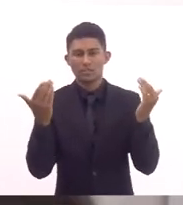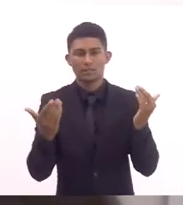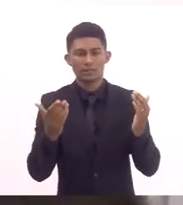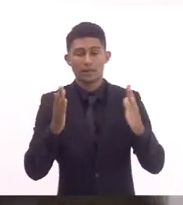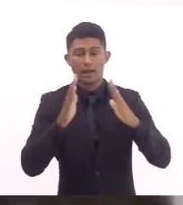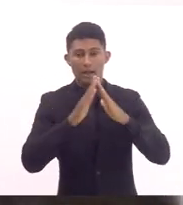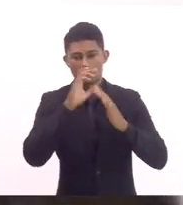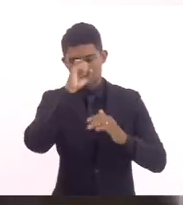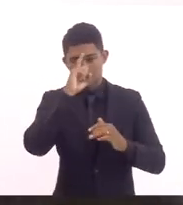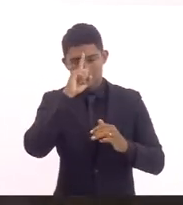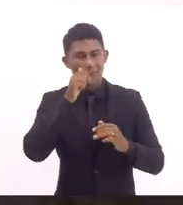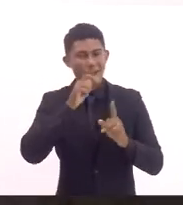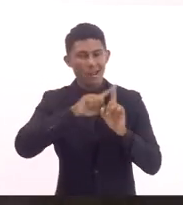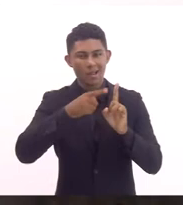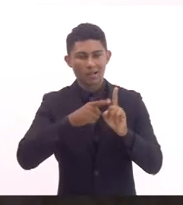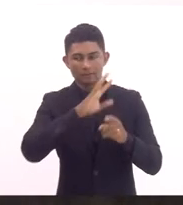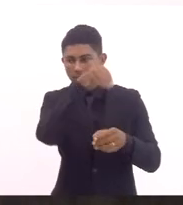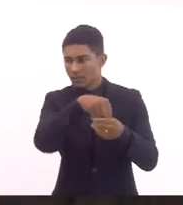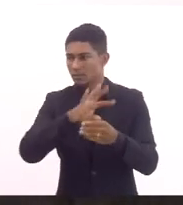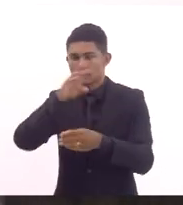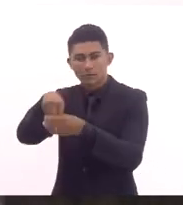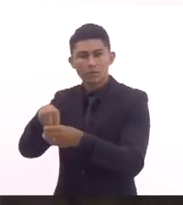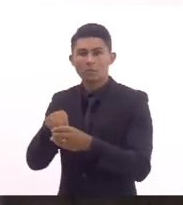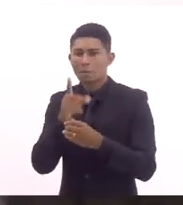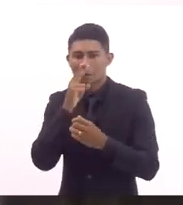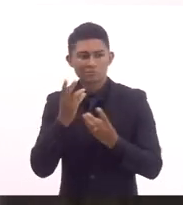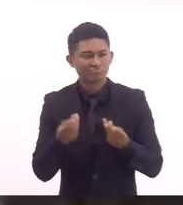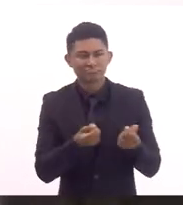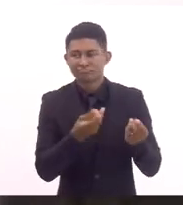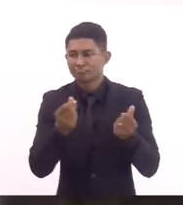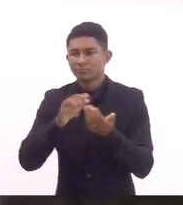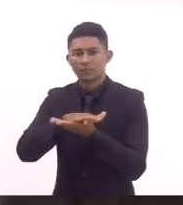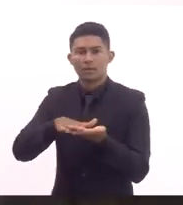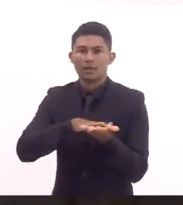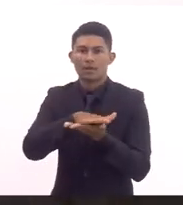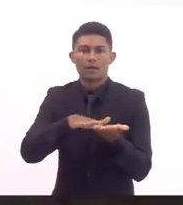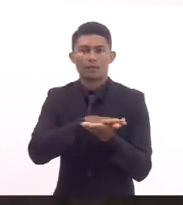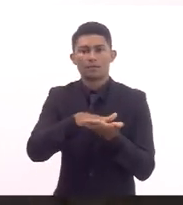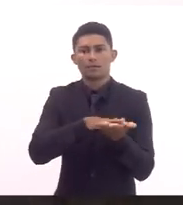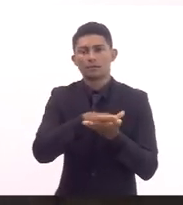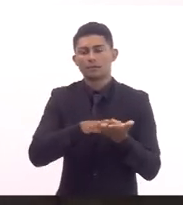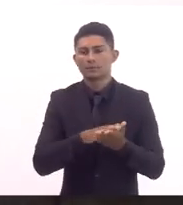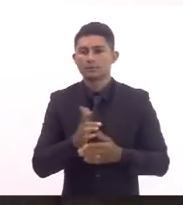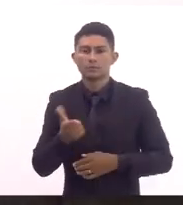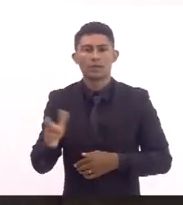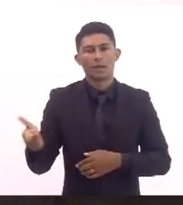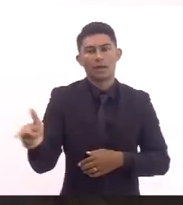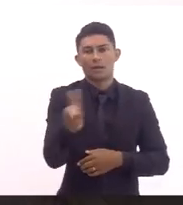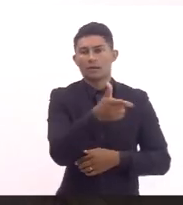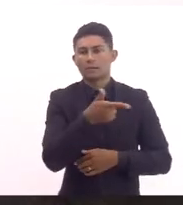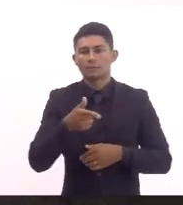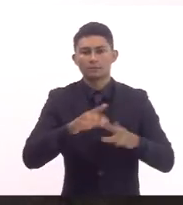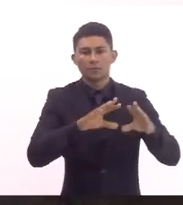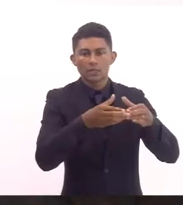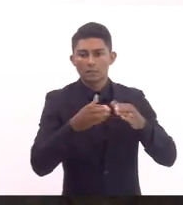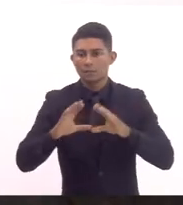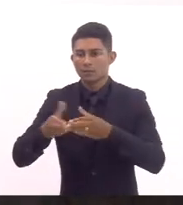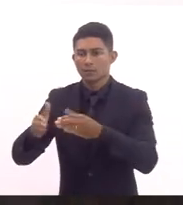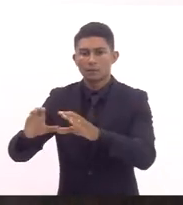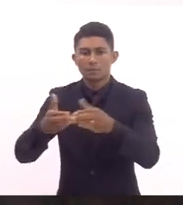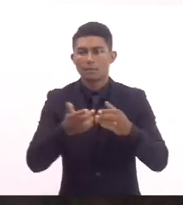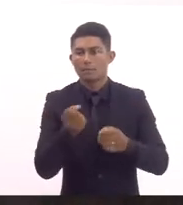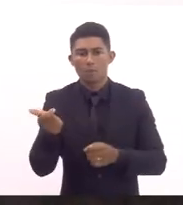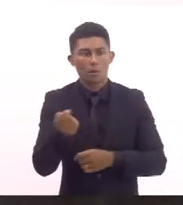recipiente o serviço de saúde mental a excipiente não tem mas aqui para São poucas muitas vezes não